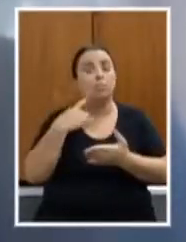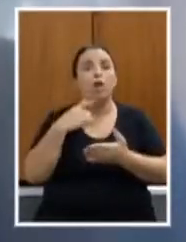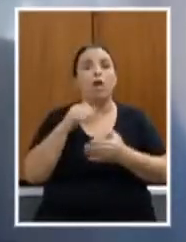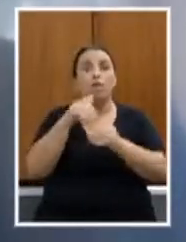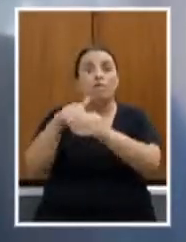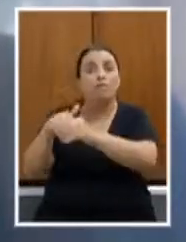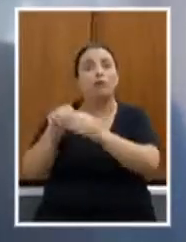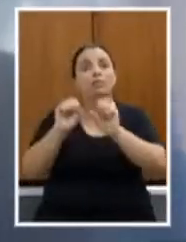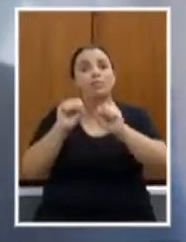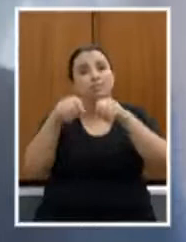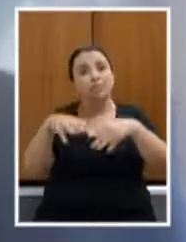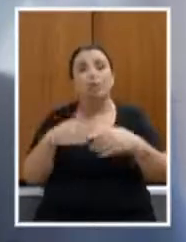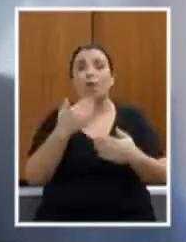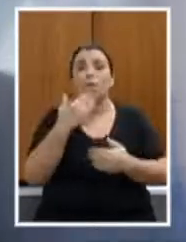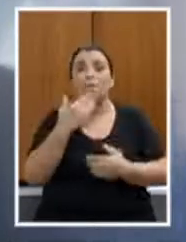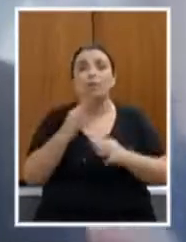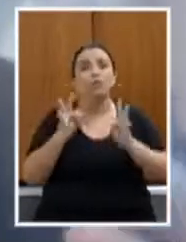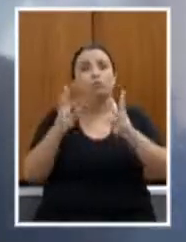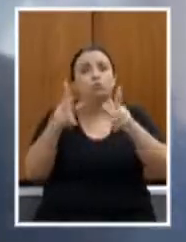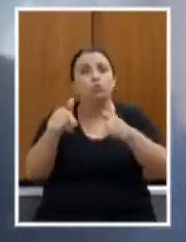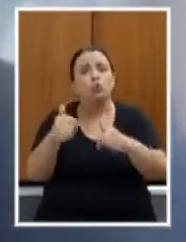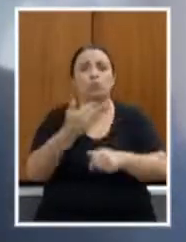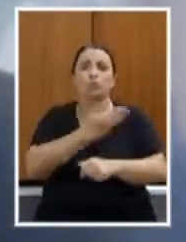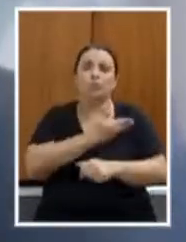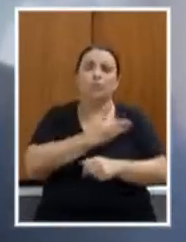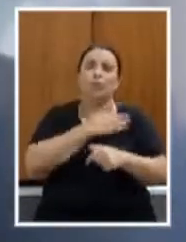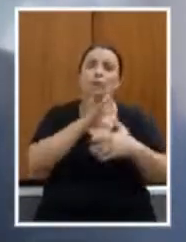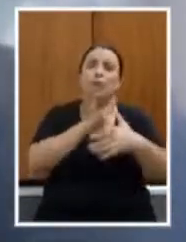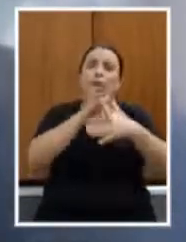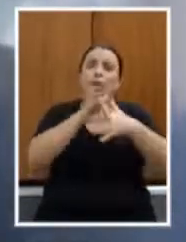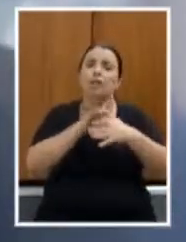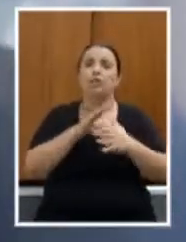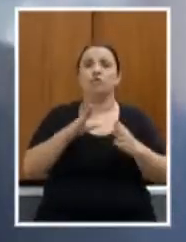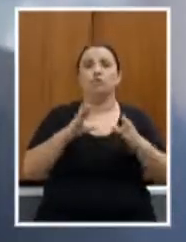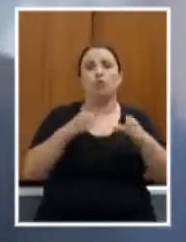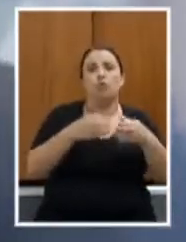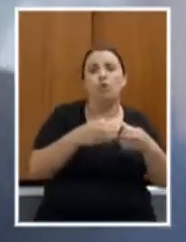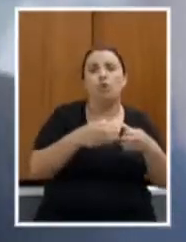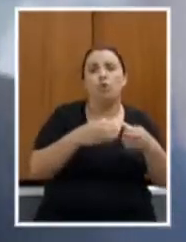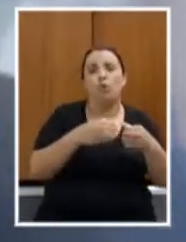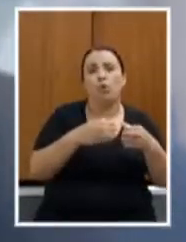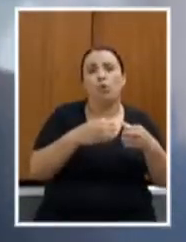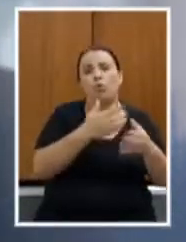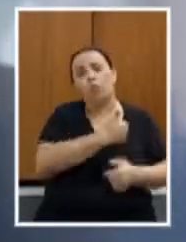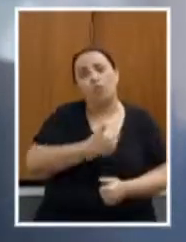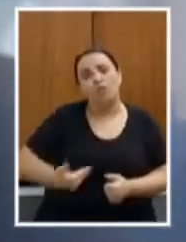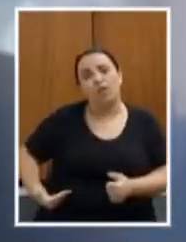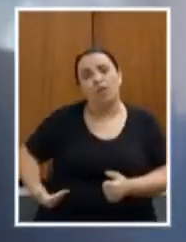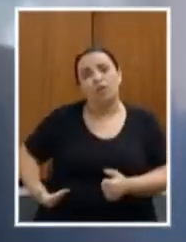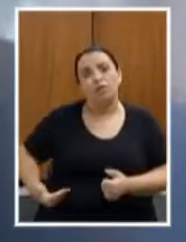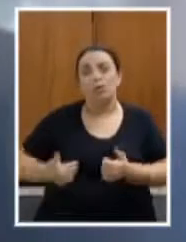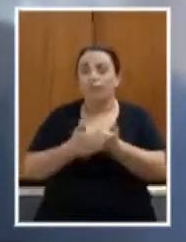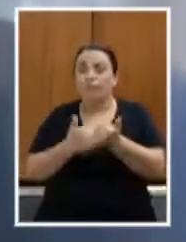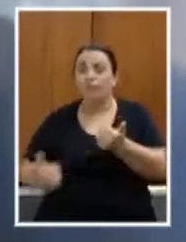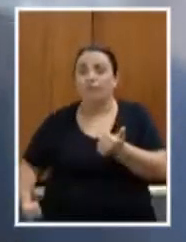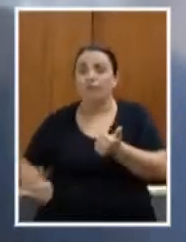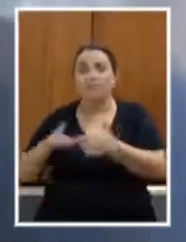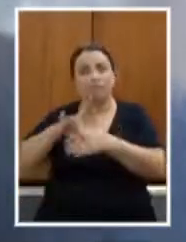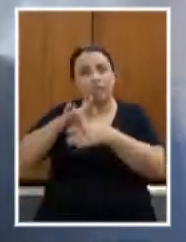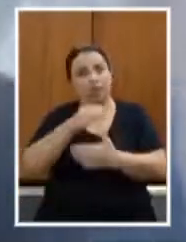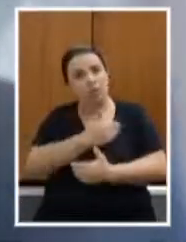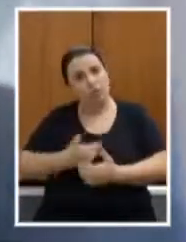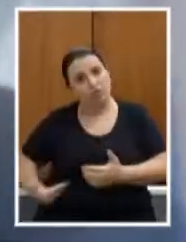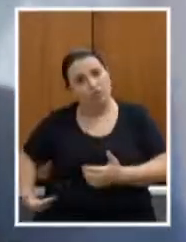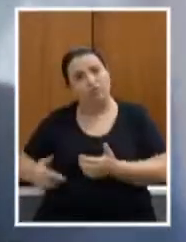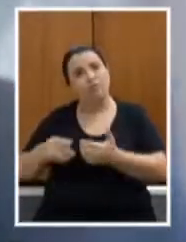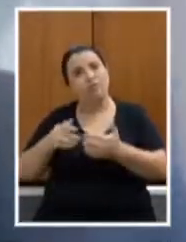a todos os colegas, ao líder de governo que aqui está, a vice-líder de governo, a todos os líderes de